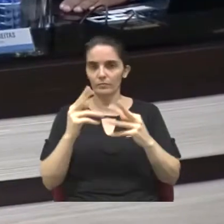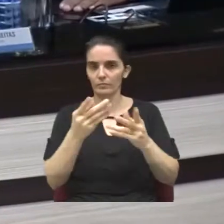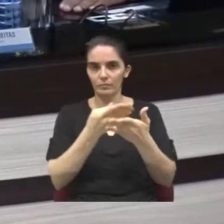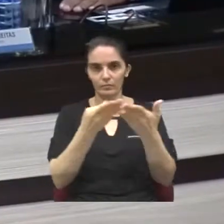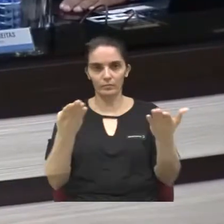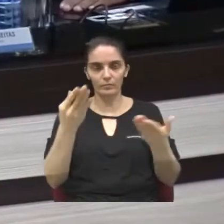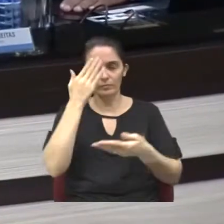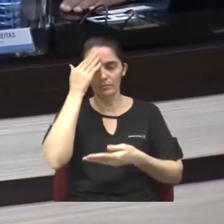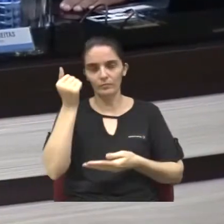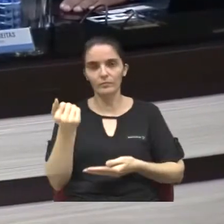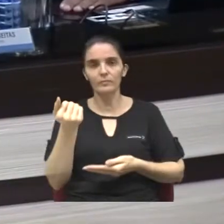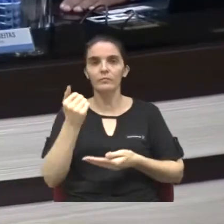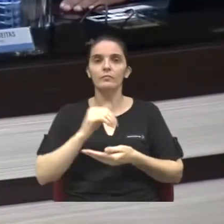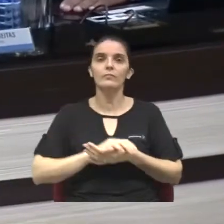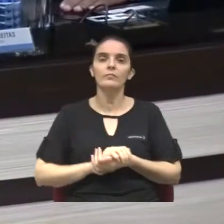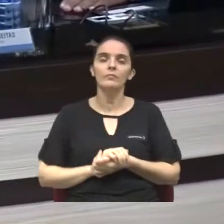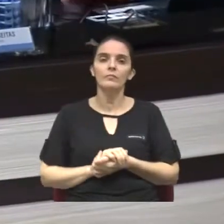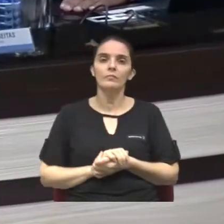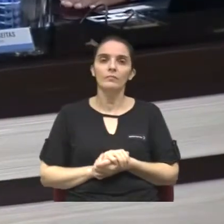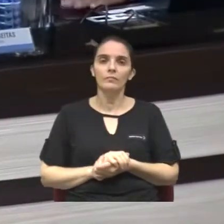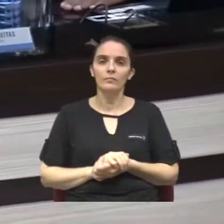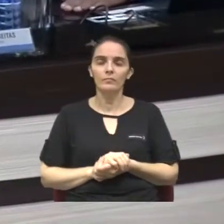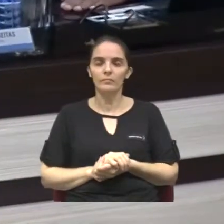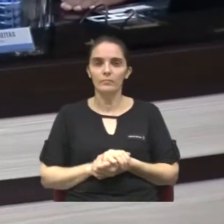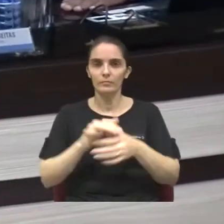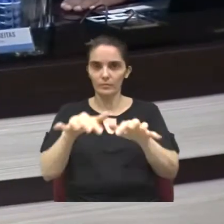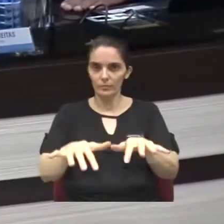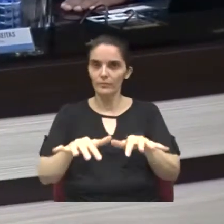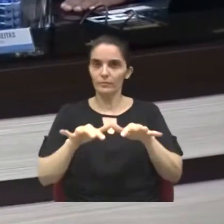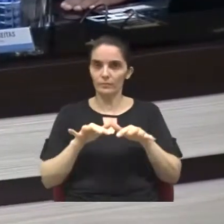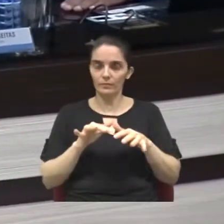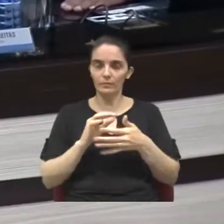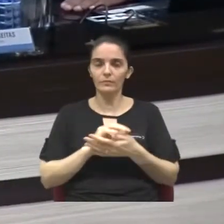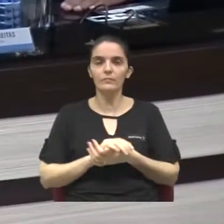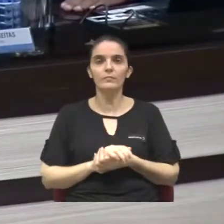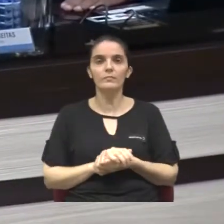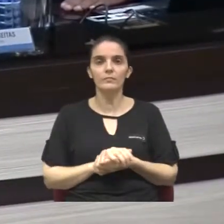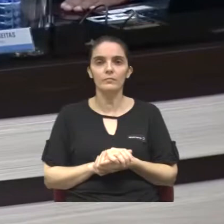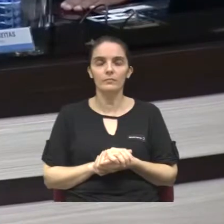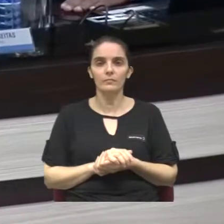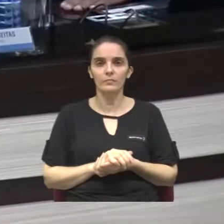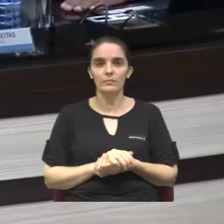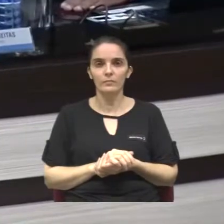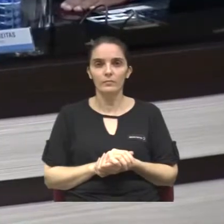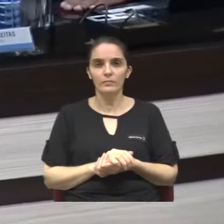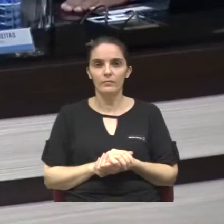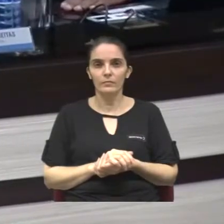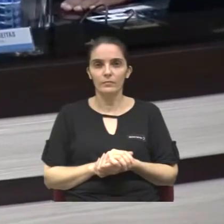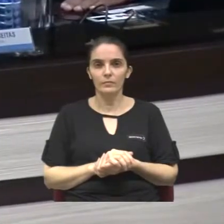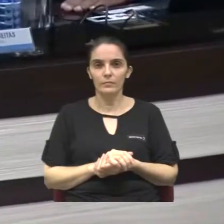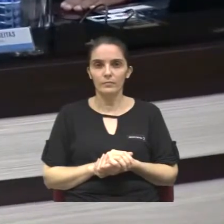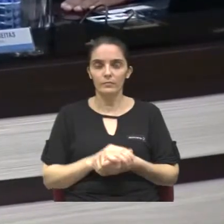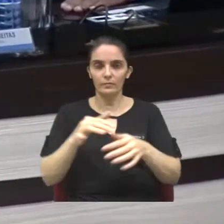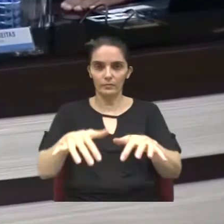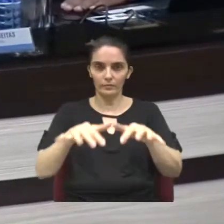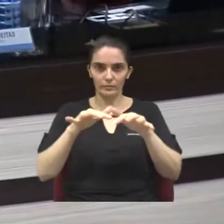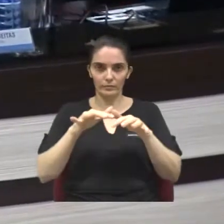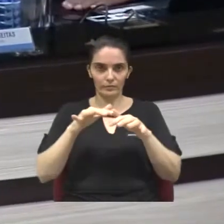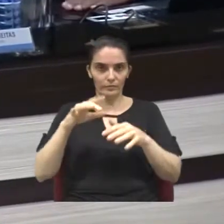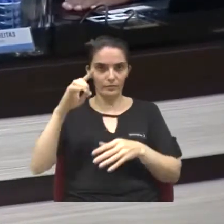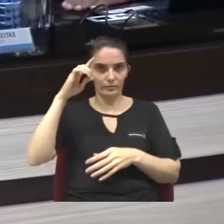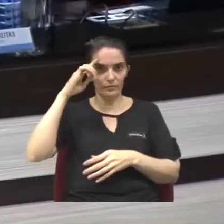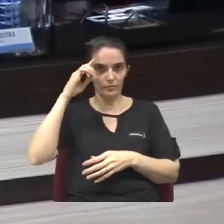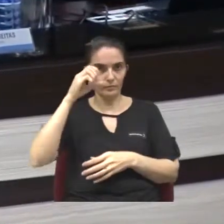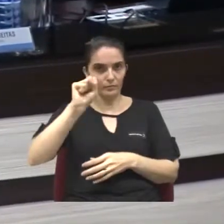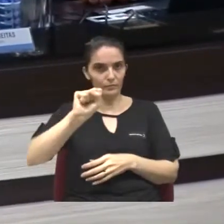demais excelentíssimos senhores vereadores desta excelsa Câmara Municipal de Limeira. Plenário vereador Vitor Bertolão,